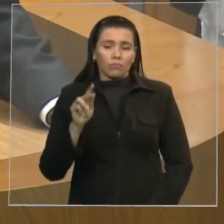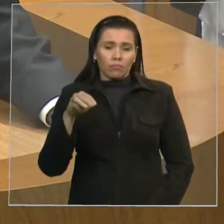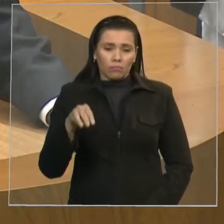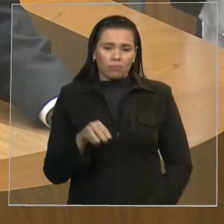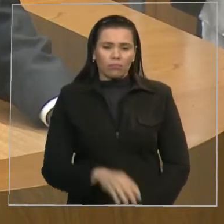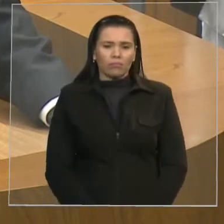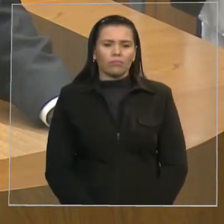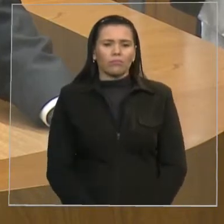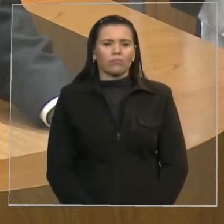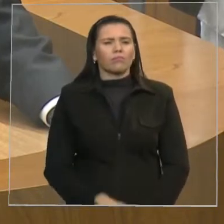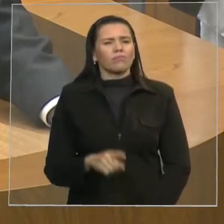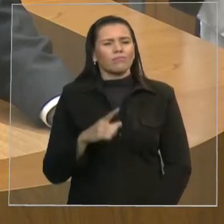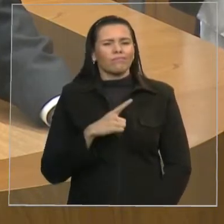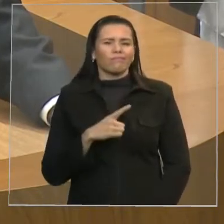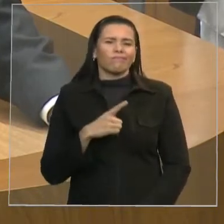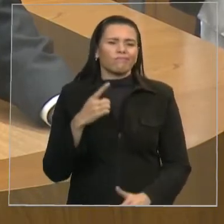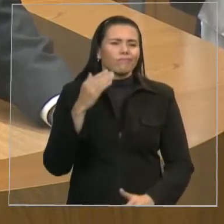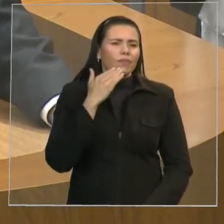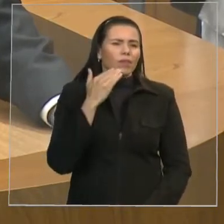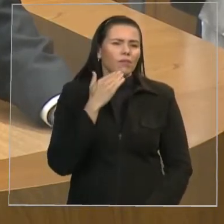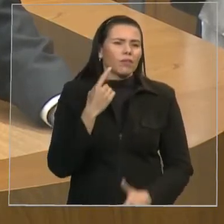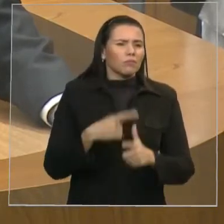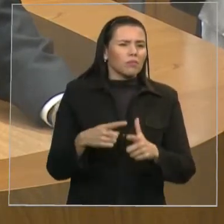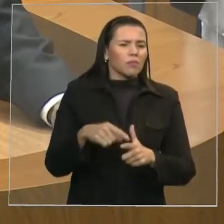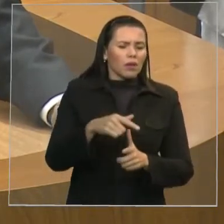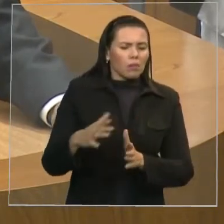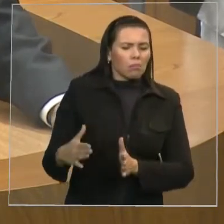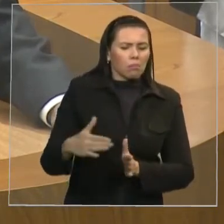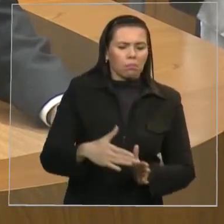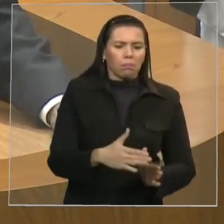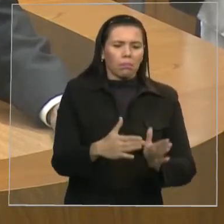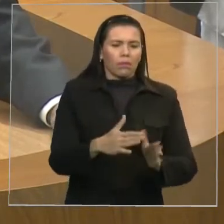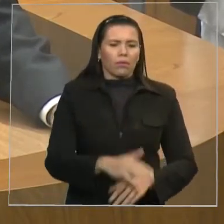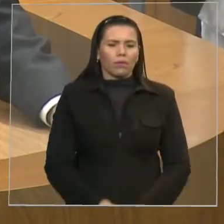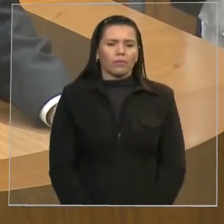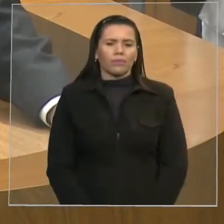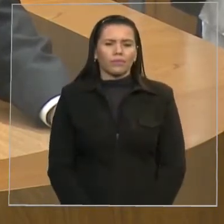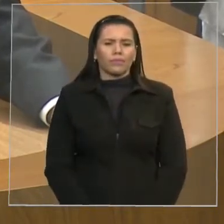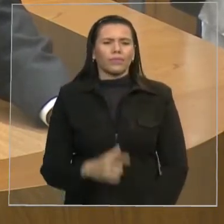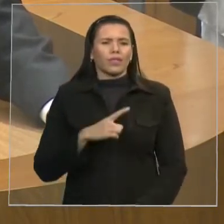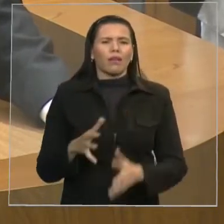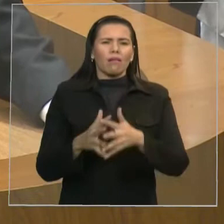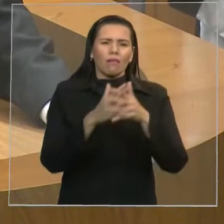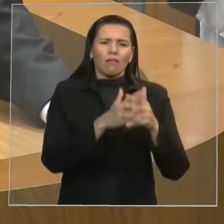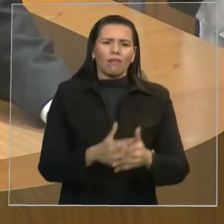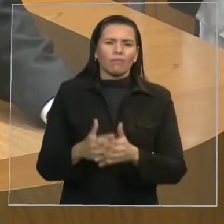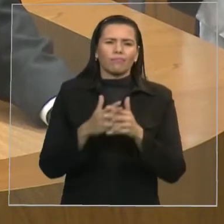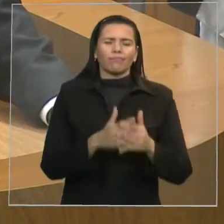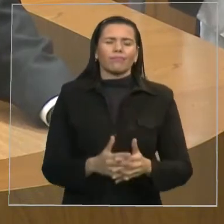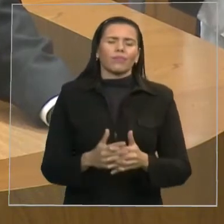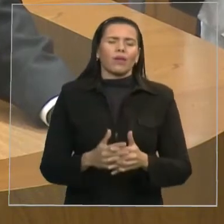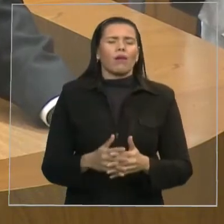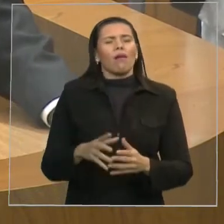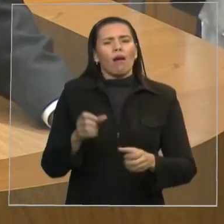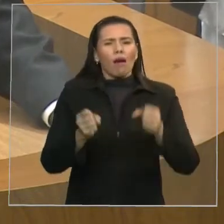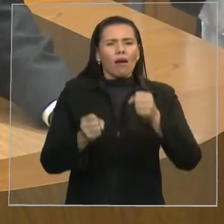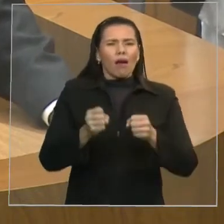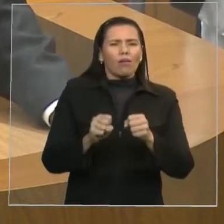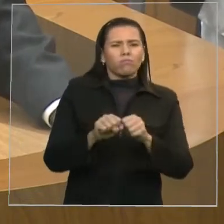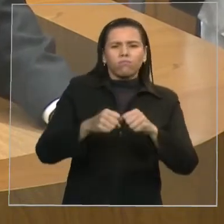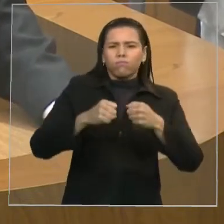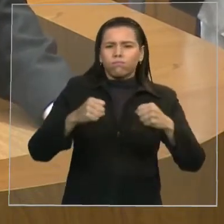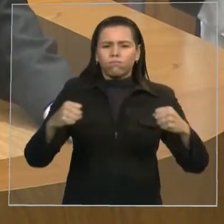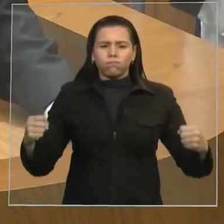uma série de empreendimentos, carretas, caminhões andando, por conta até da travessia